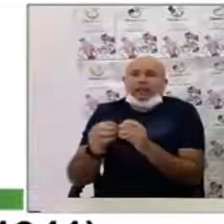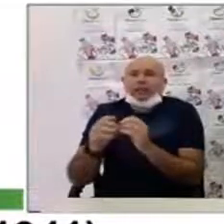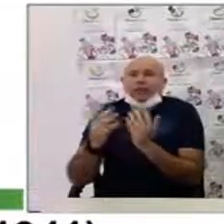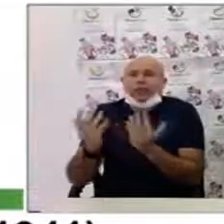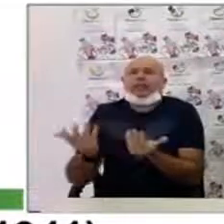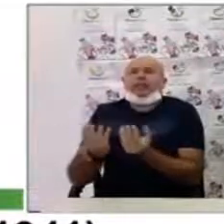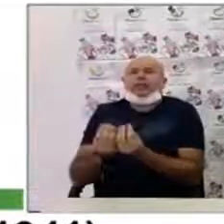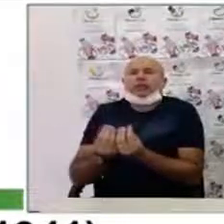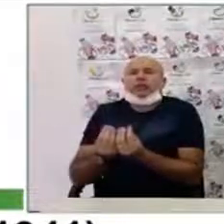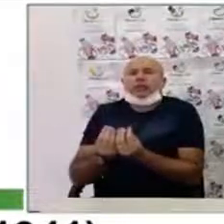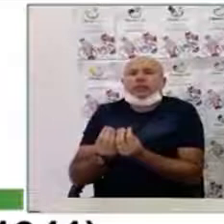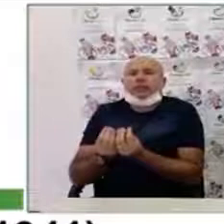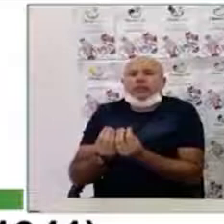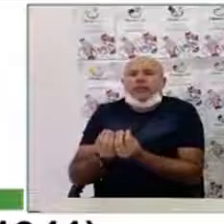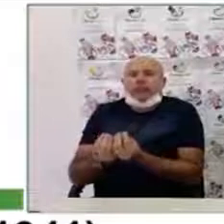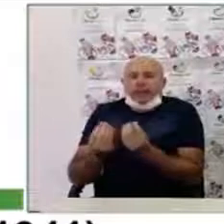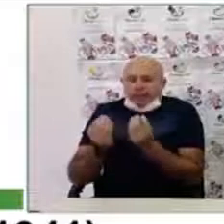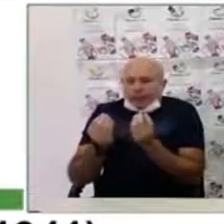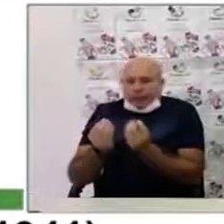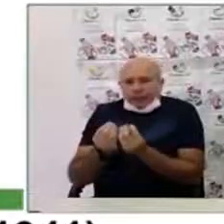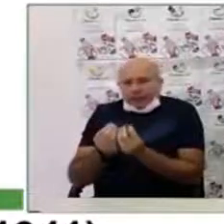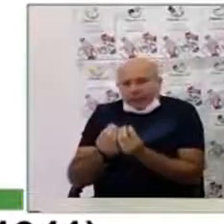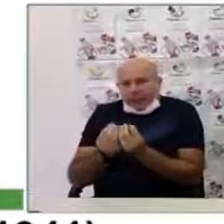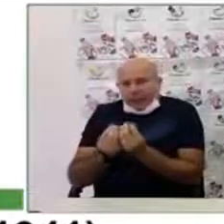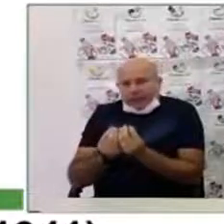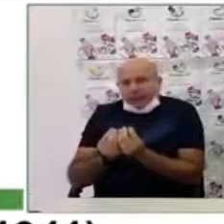a ter 2 regiões distintas. E aí eu peço que